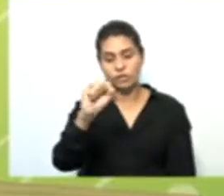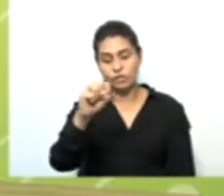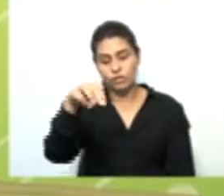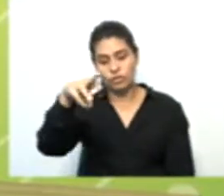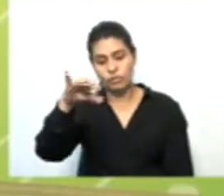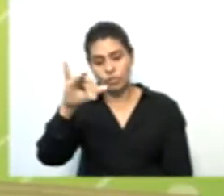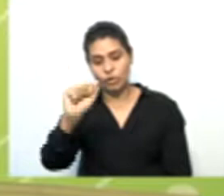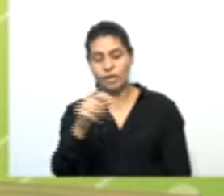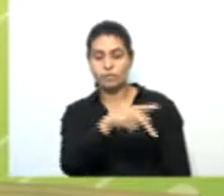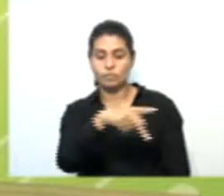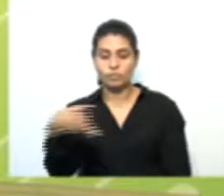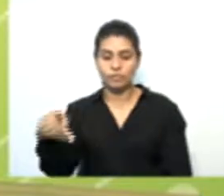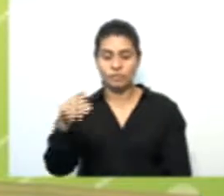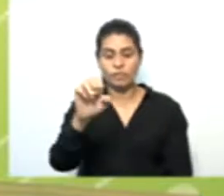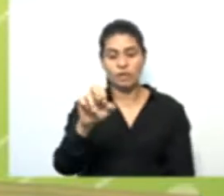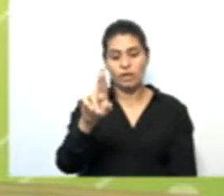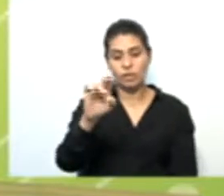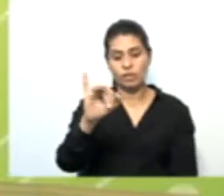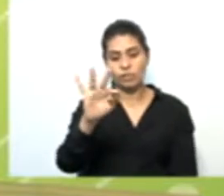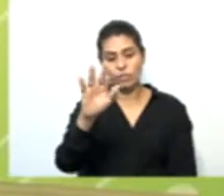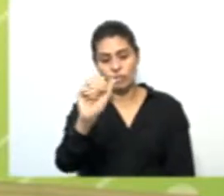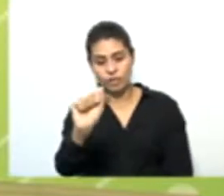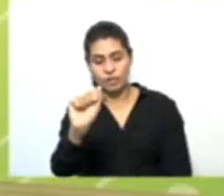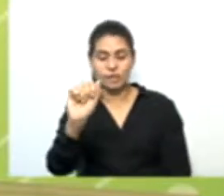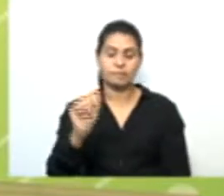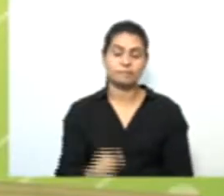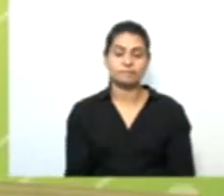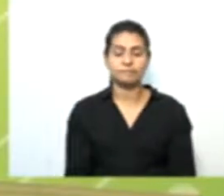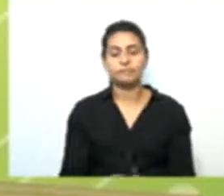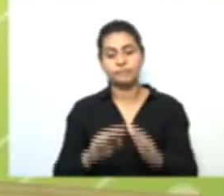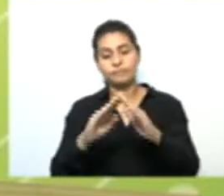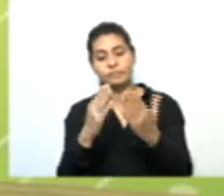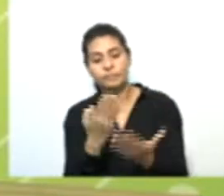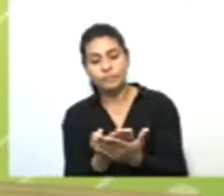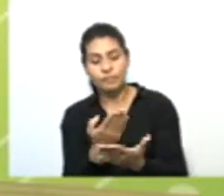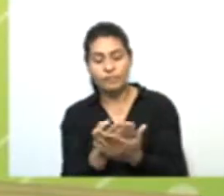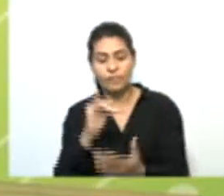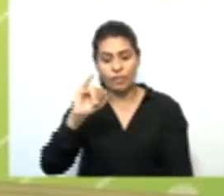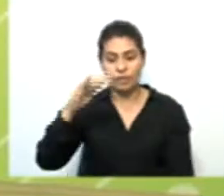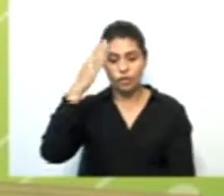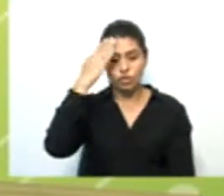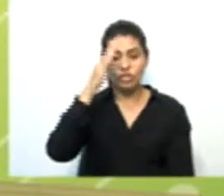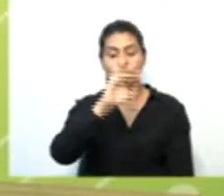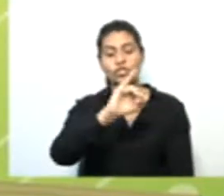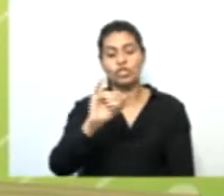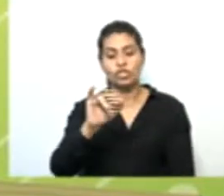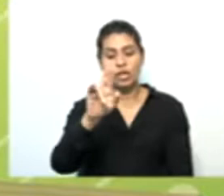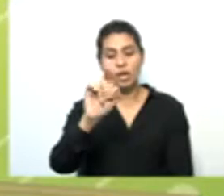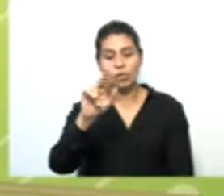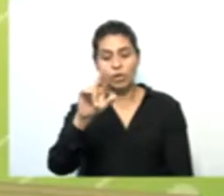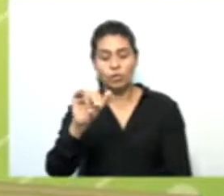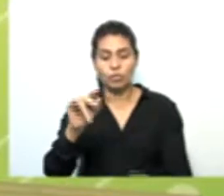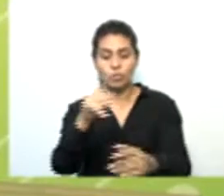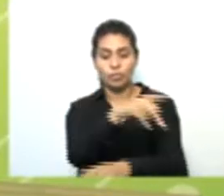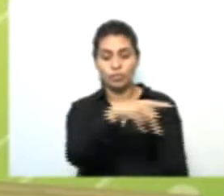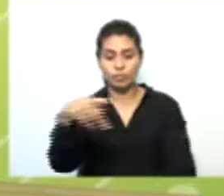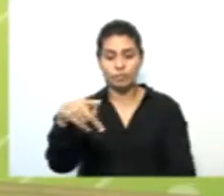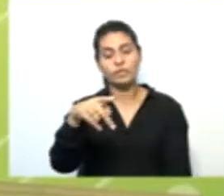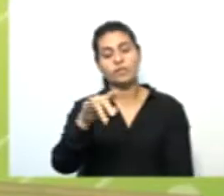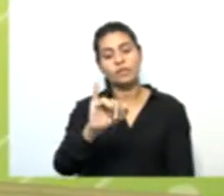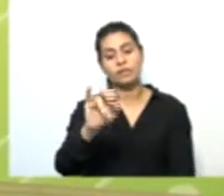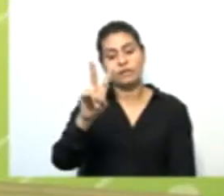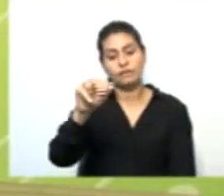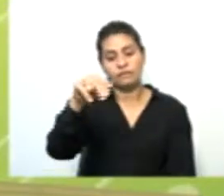da professora Erilda Batista. Os alunos da Escola de Jaruaru, da professora Ivanete